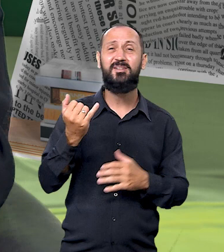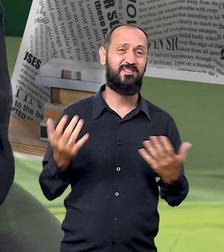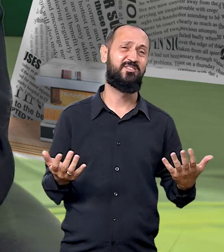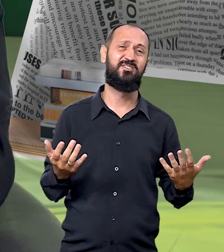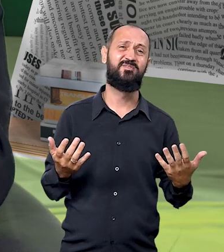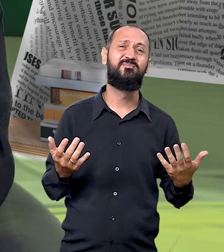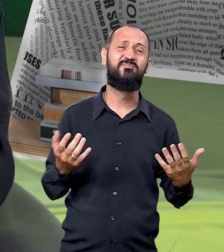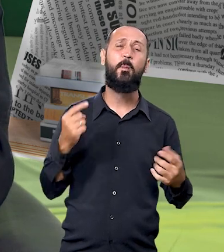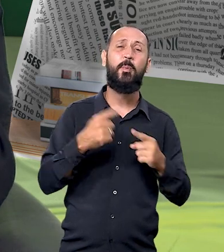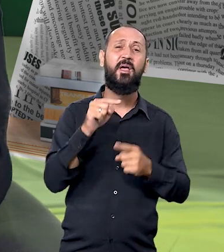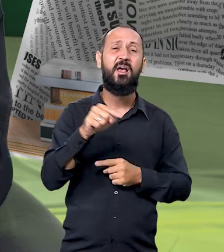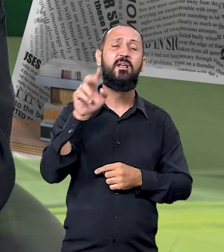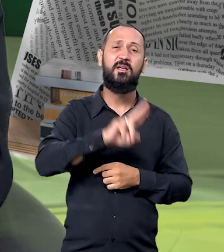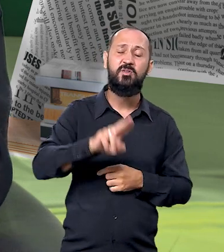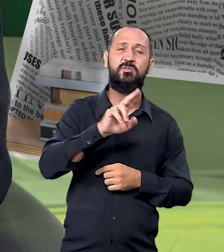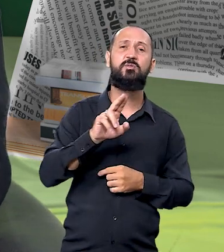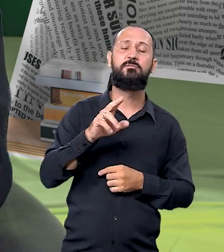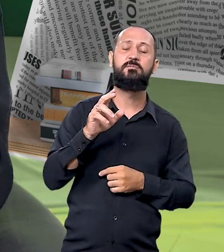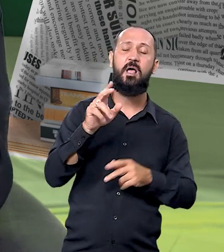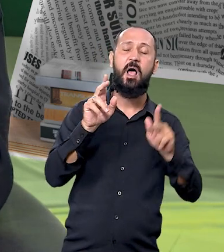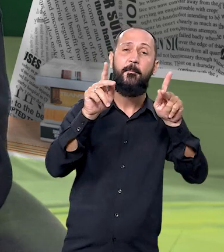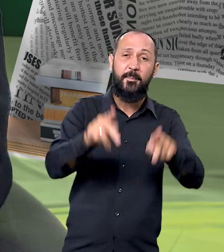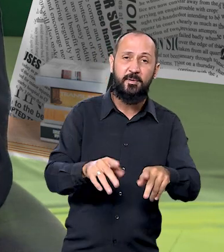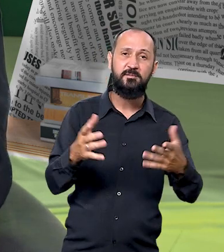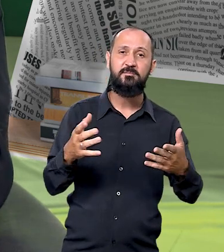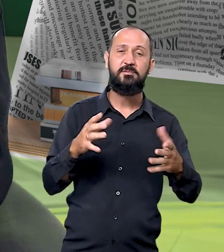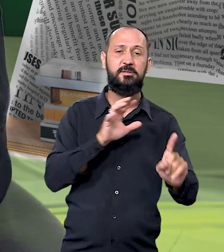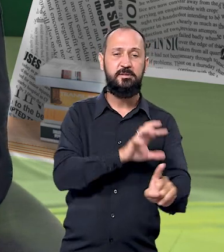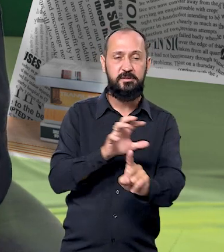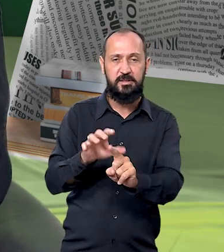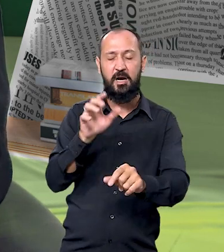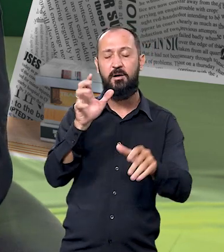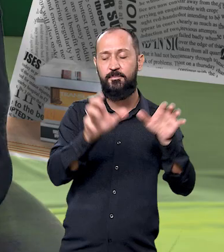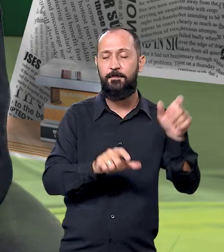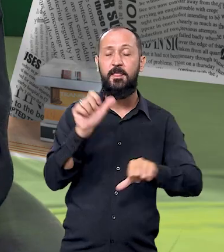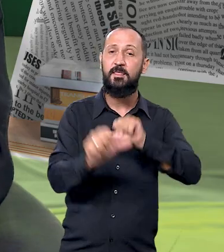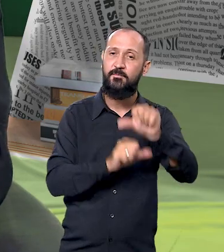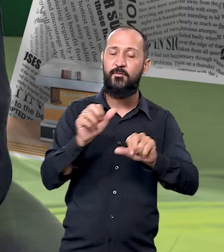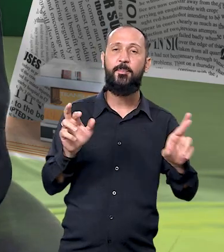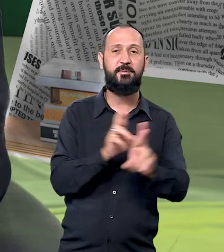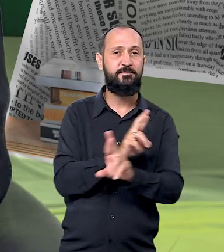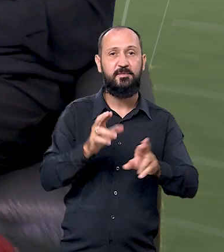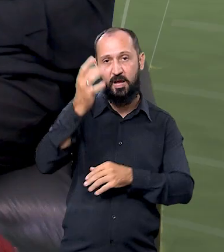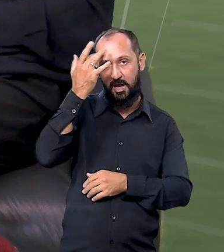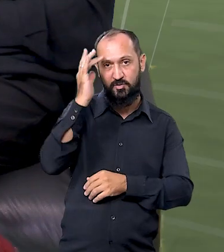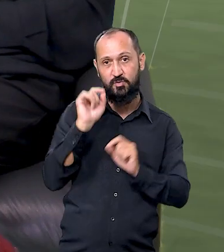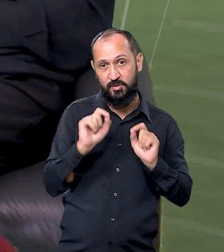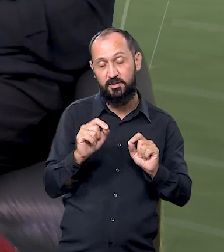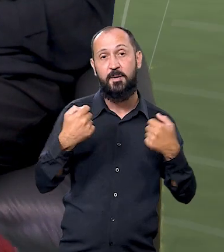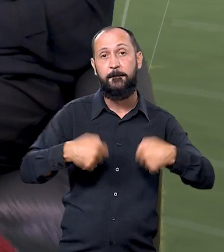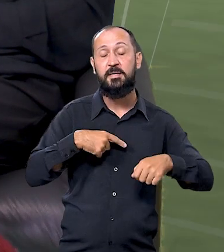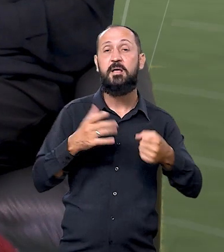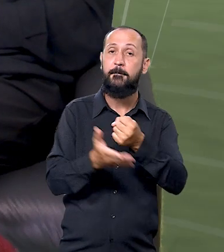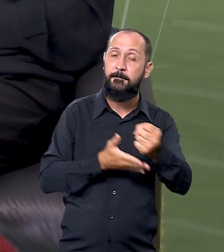comunicação, porque é através dela que a gente acessa a população, né? Sensibiliza as pessoas e transforma as relações. Eu acho